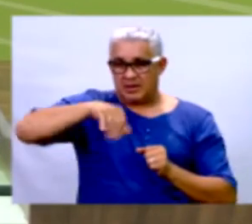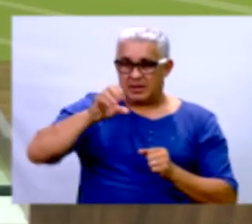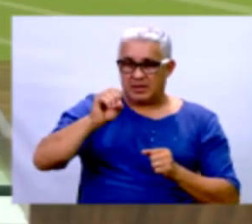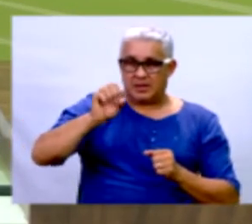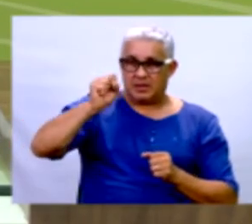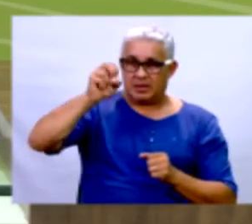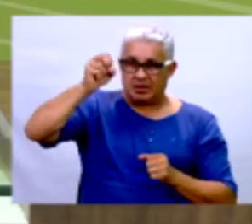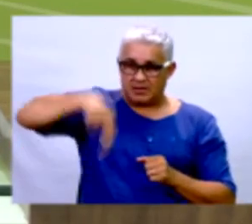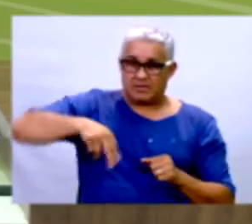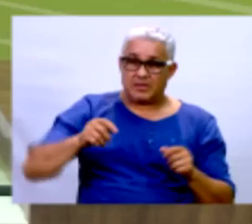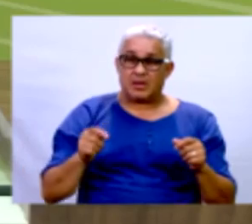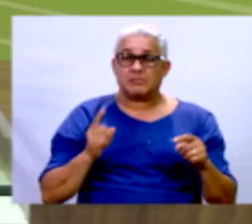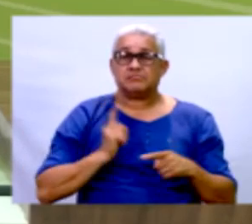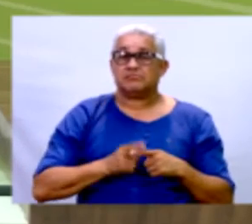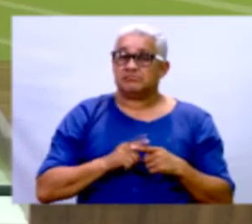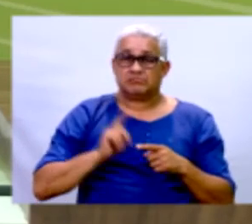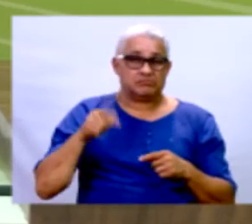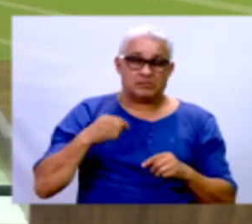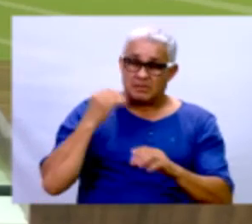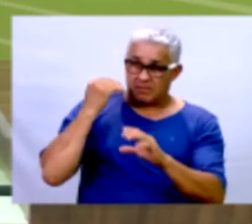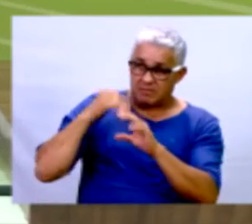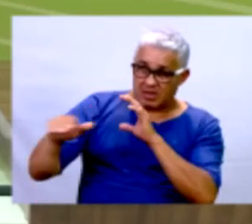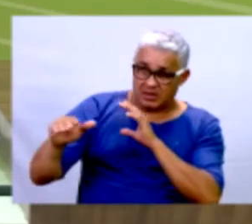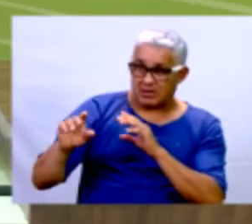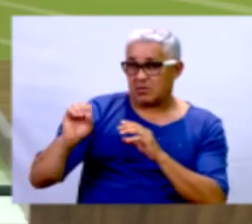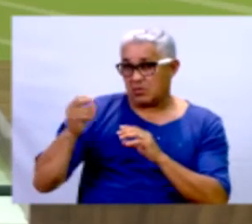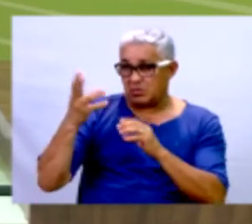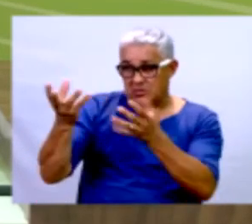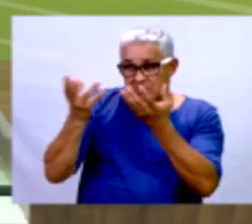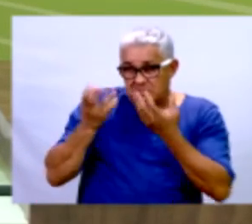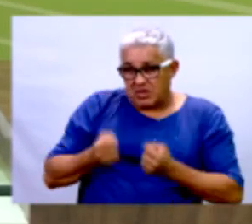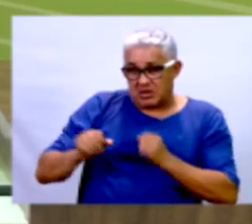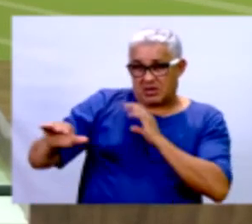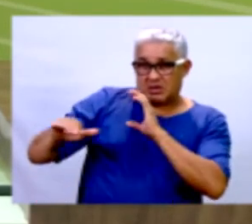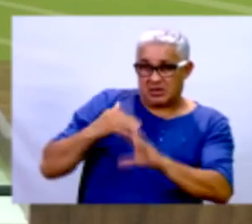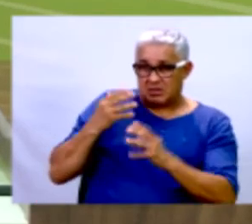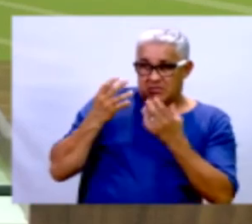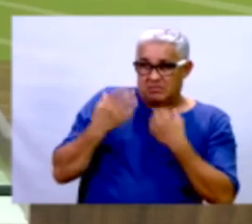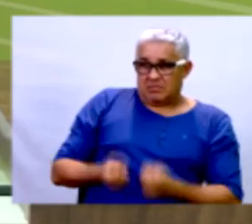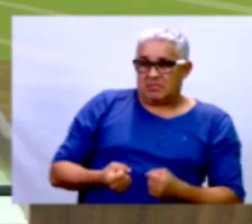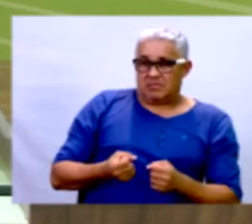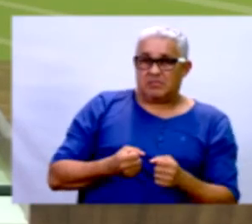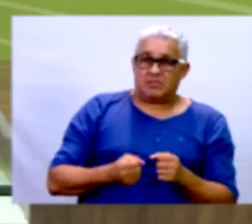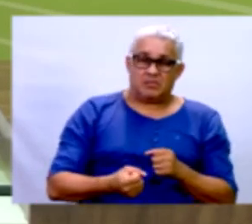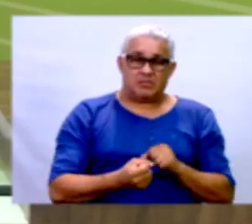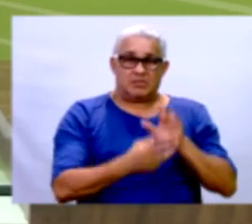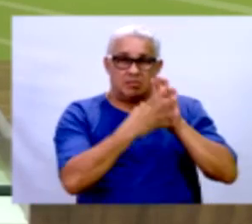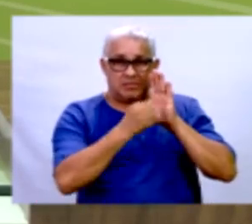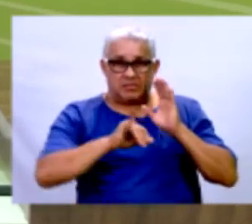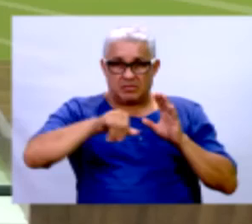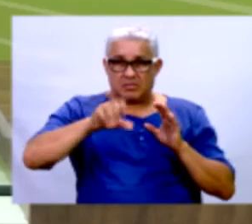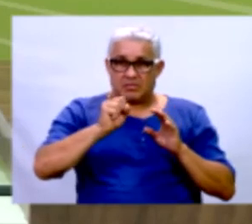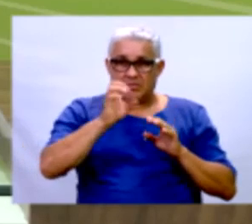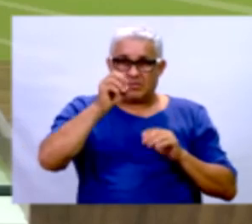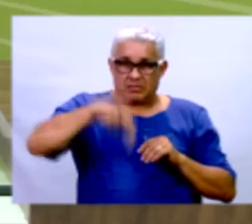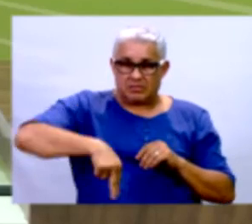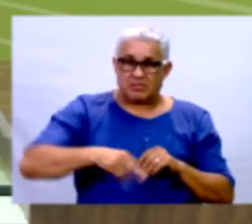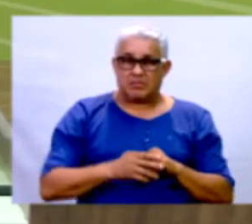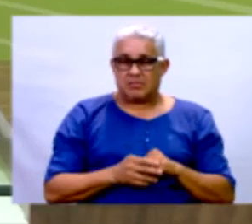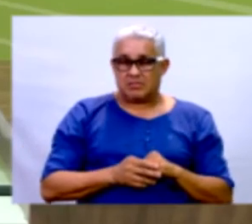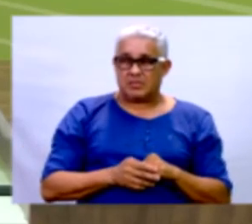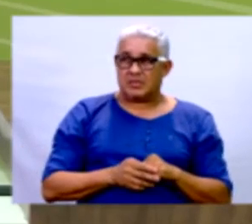quê? Para que a gente possa enviar ou receber a informação no formato JSON e ser tratada na página. Lembrando